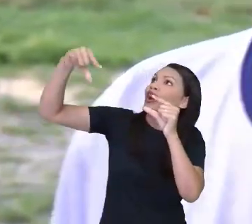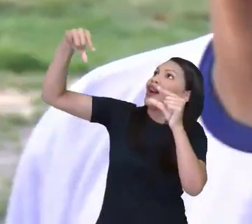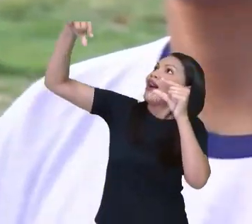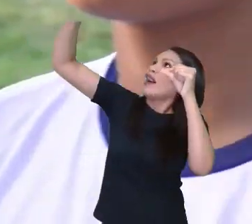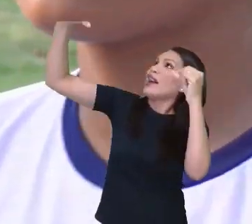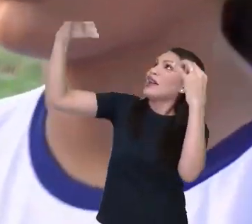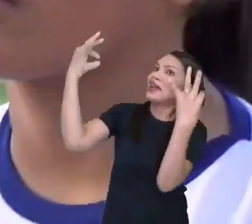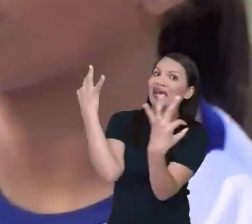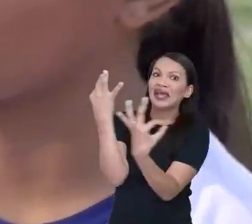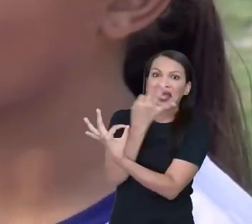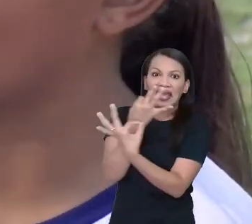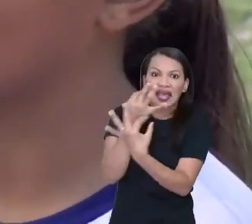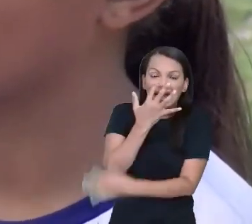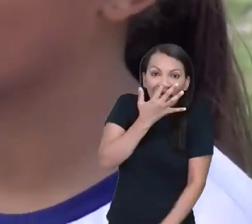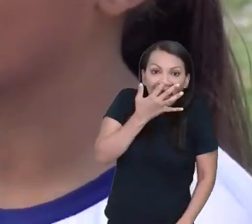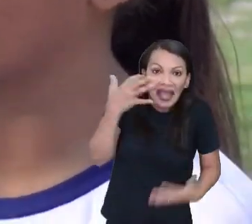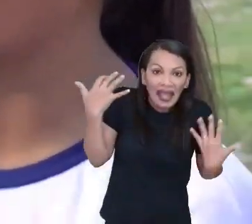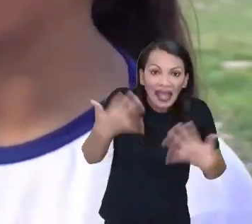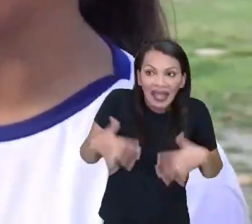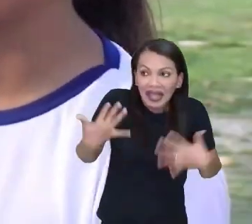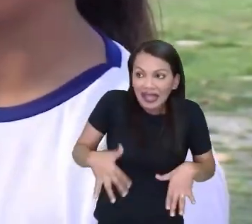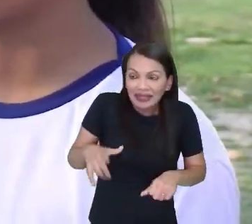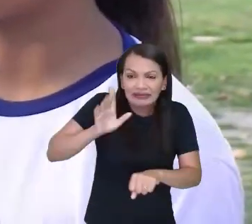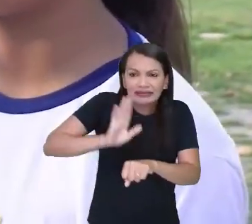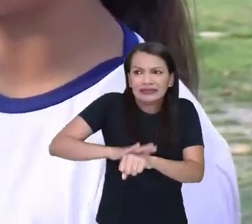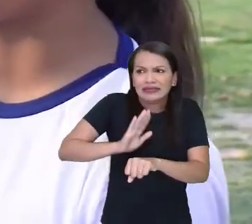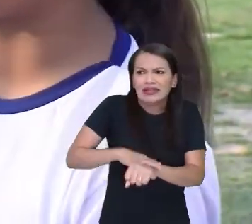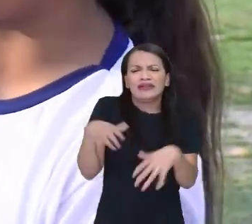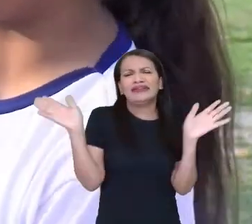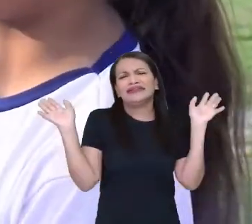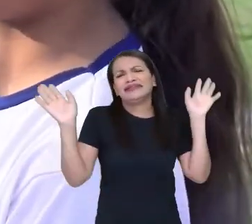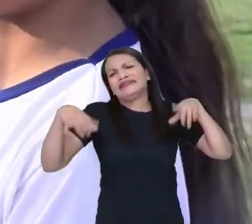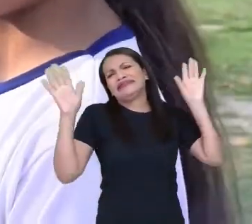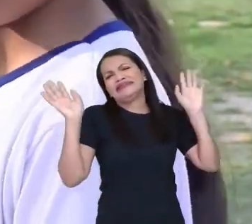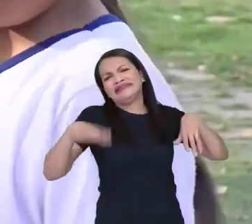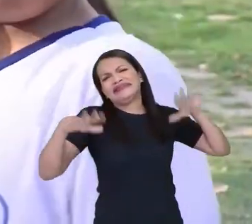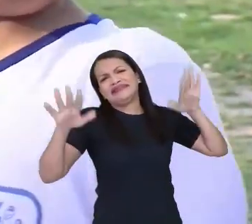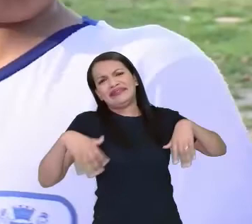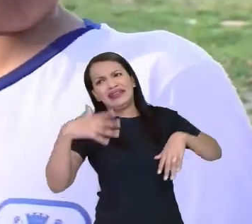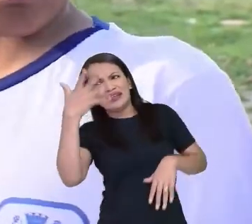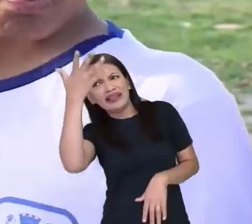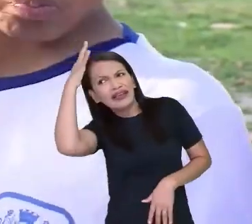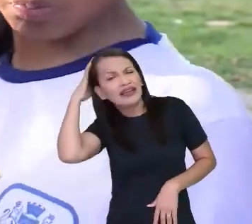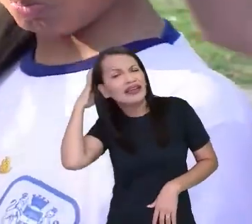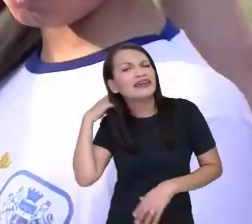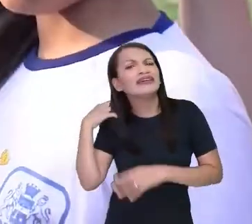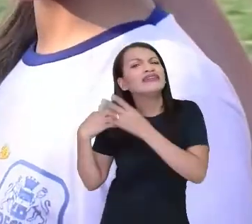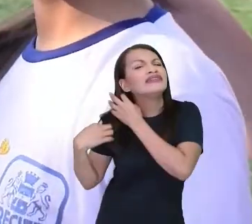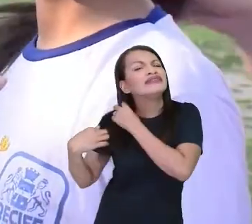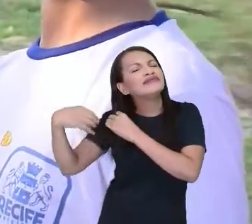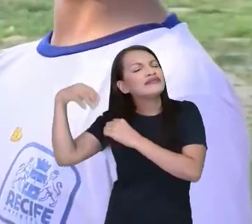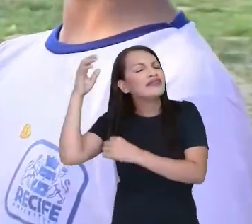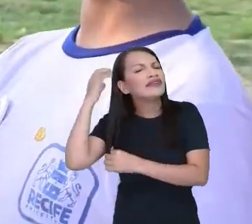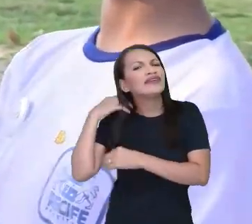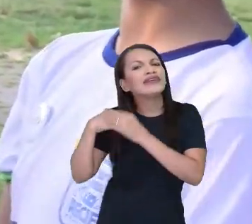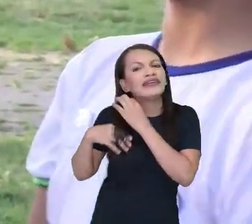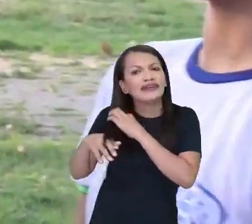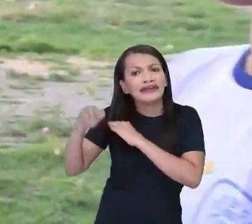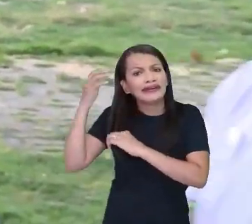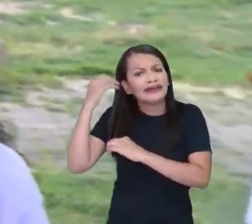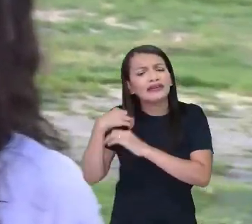Ter tempo pra fazer nada, ter quem pintei os cabelos, ficar um